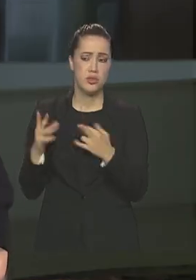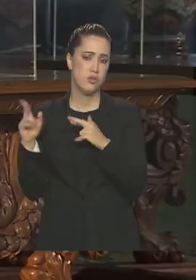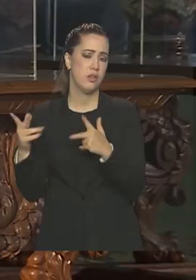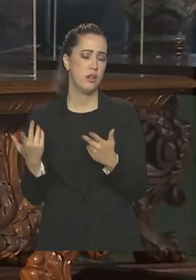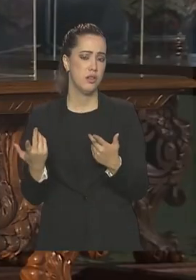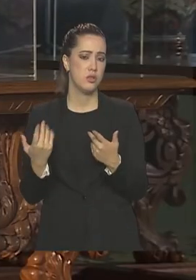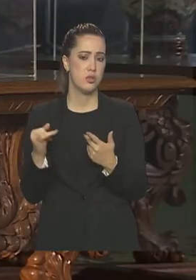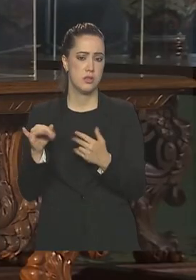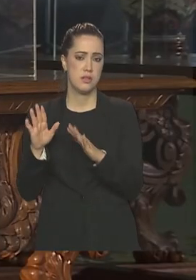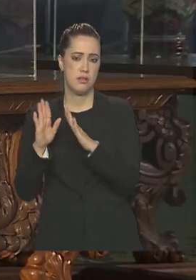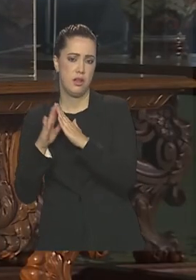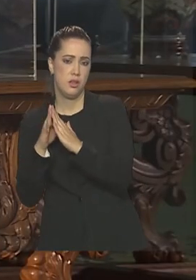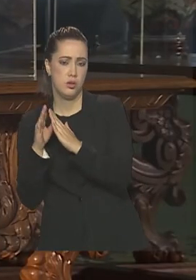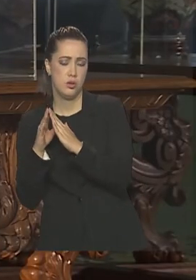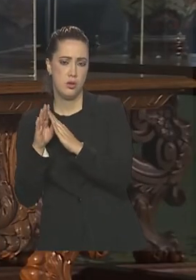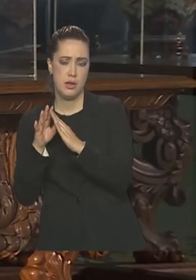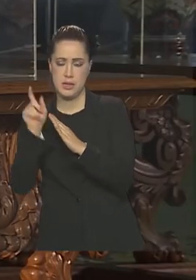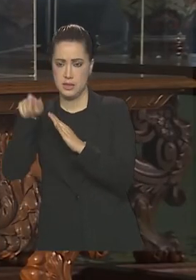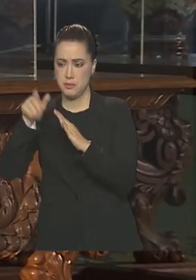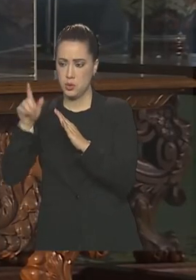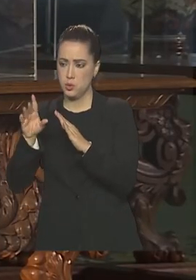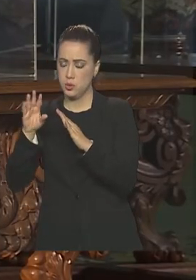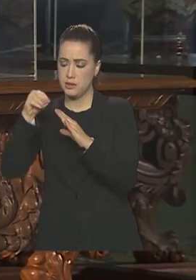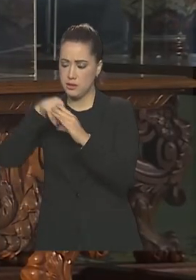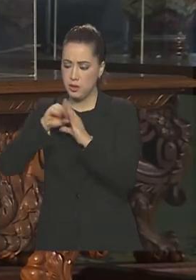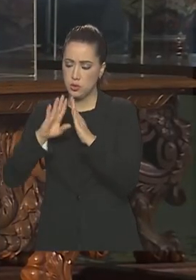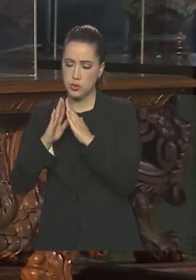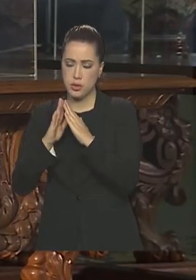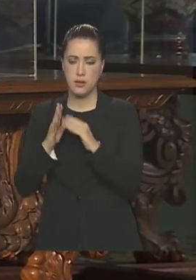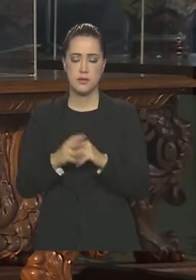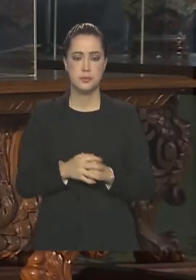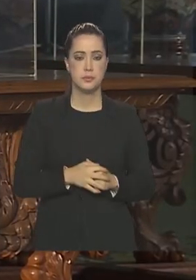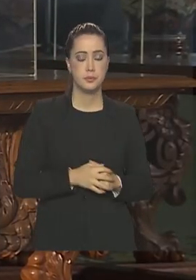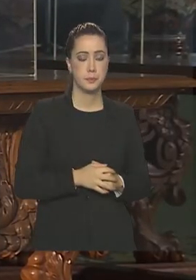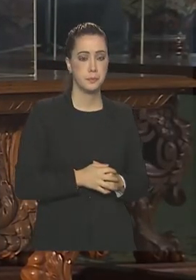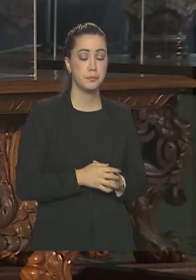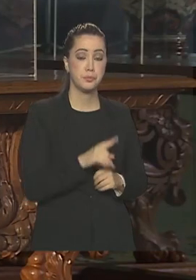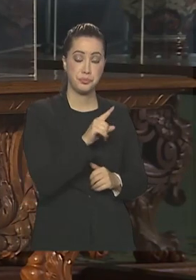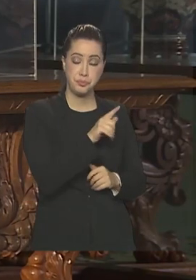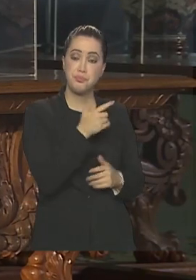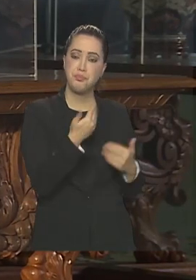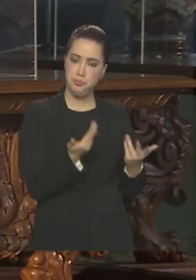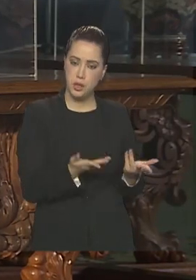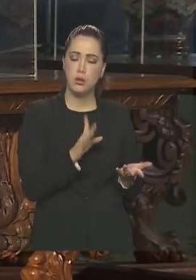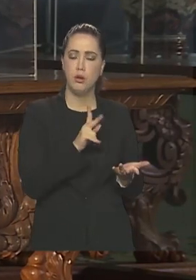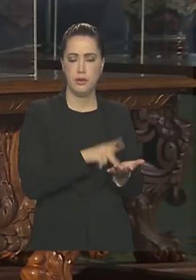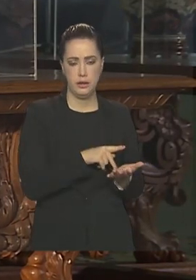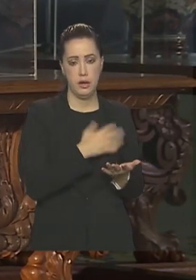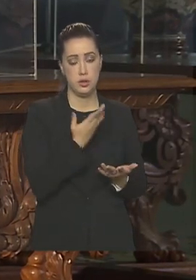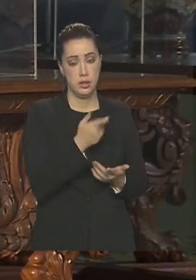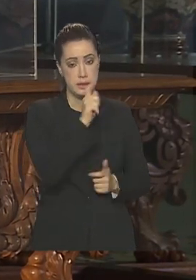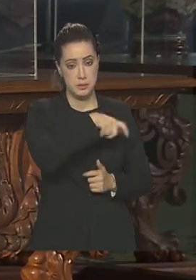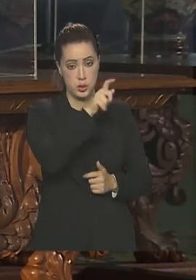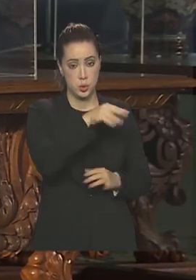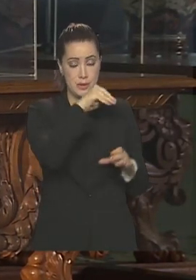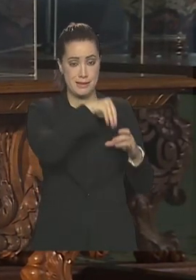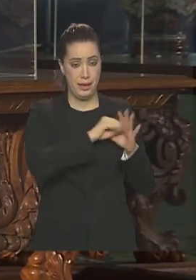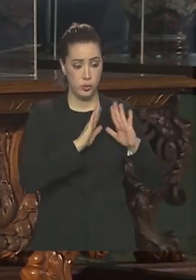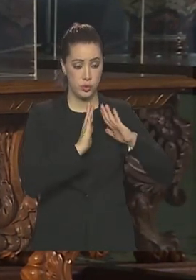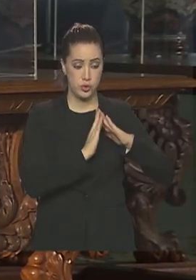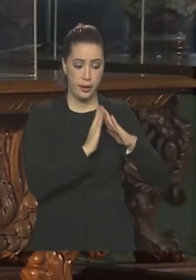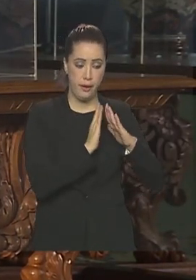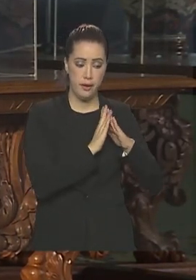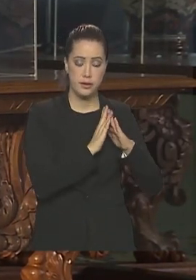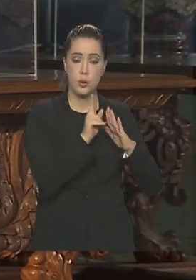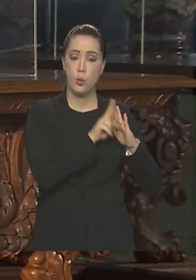tema? Claro, é um importante ponto para se esclarecer. De fato, com as pessoas dentro das suas residências, tendem a ter um consumo